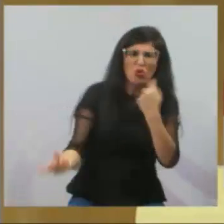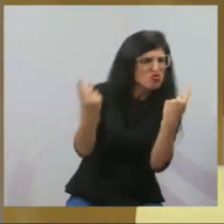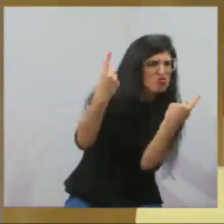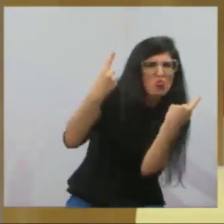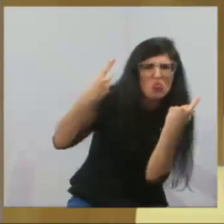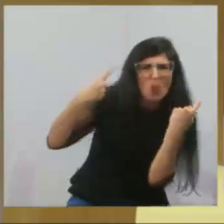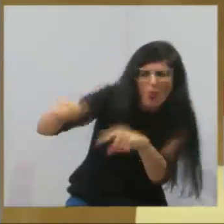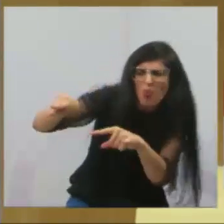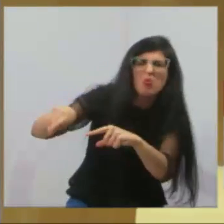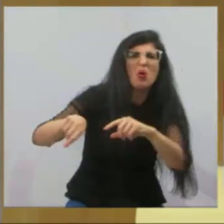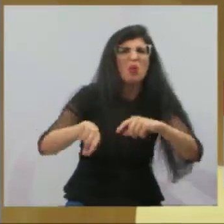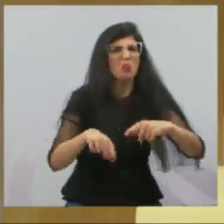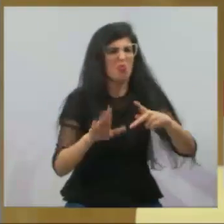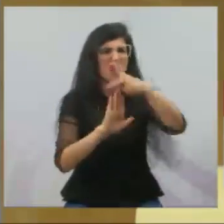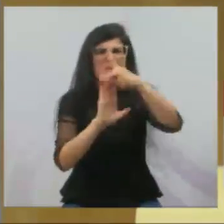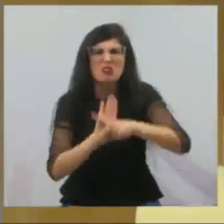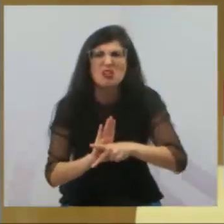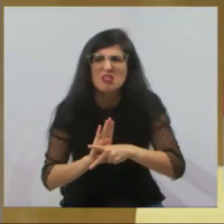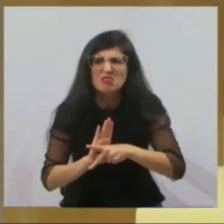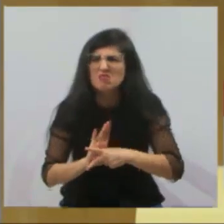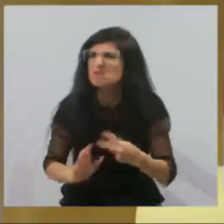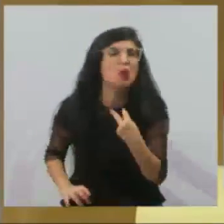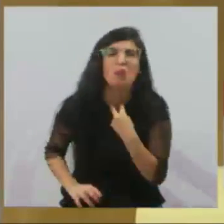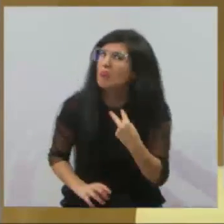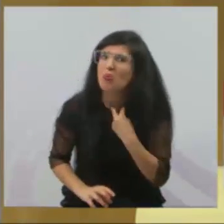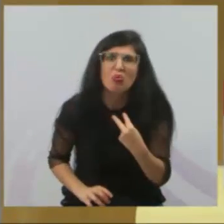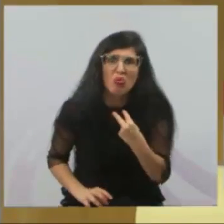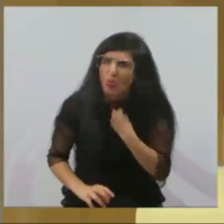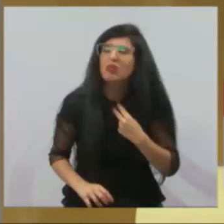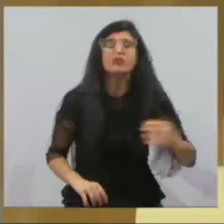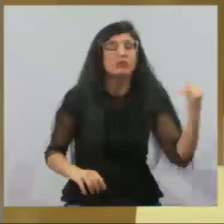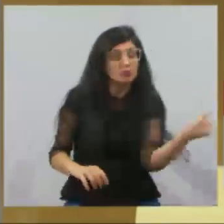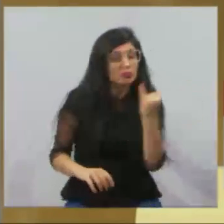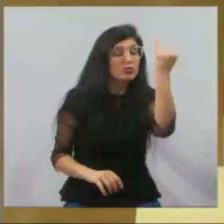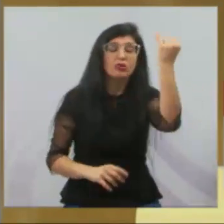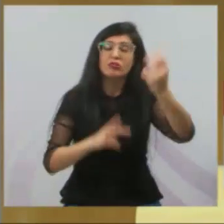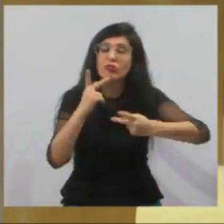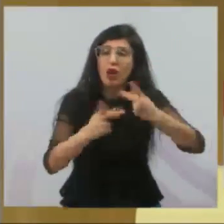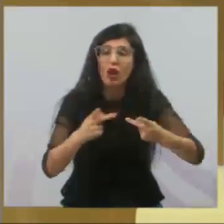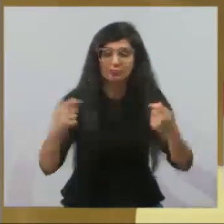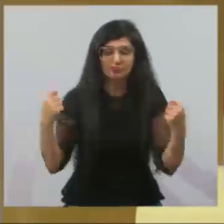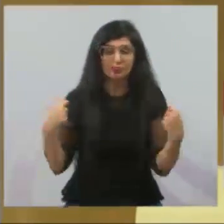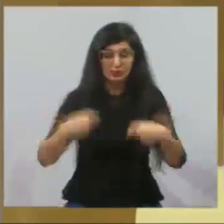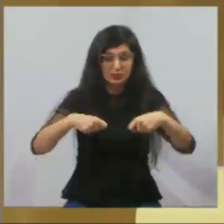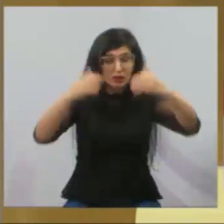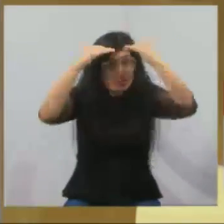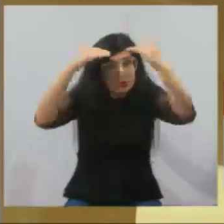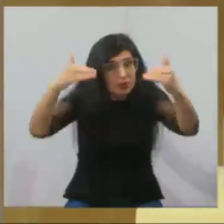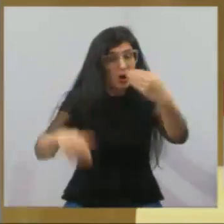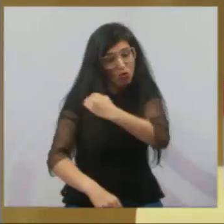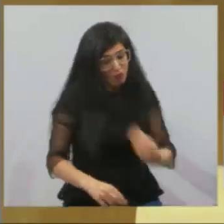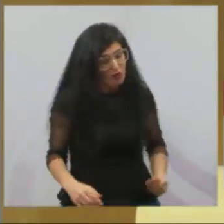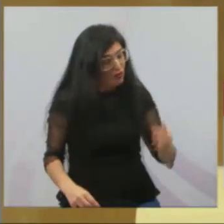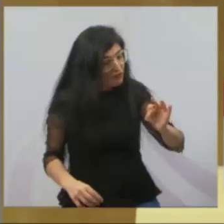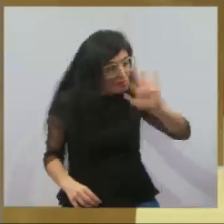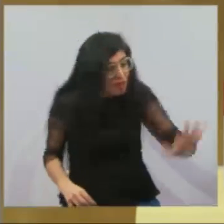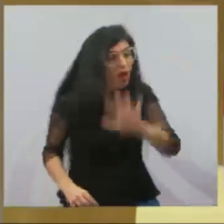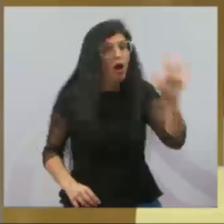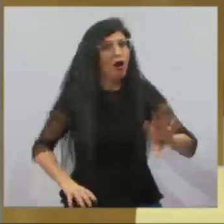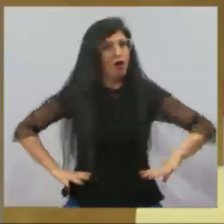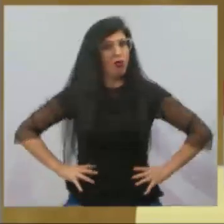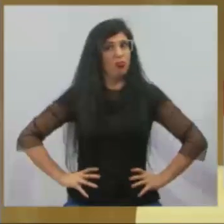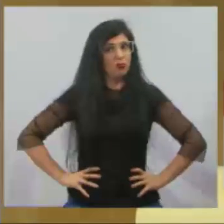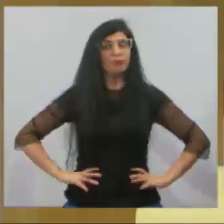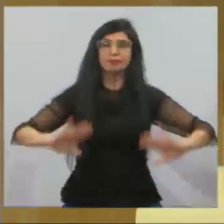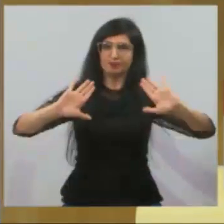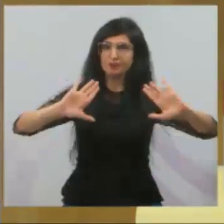outra coisa que é importante falar também, se alguma